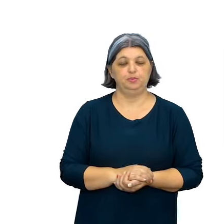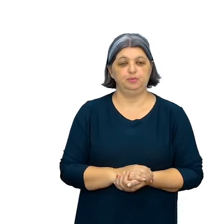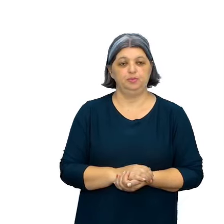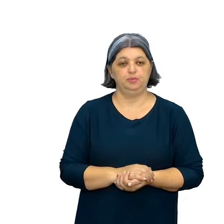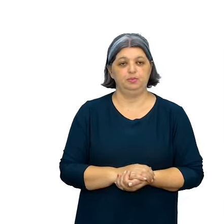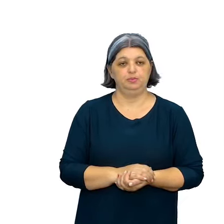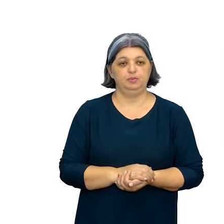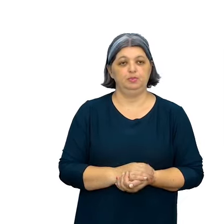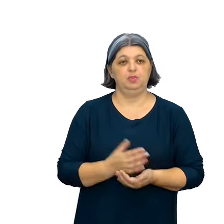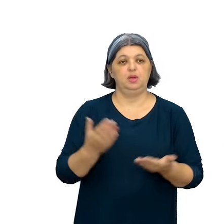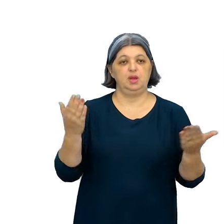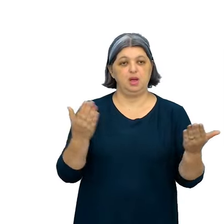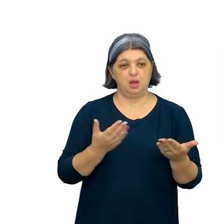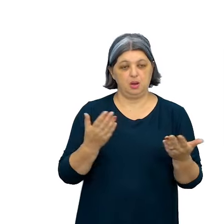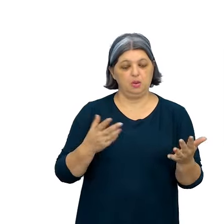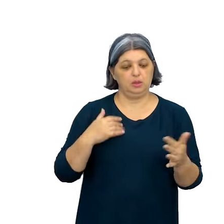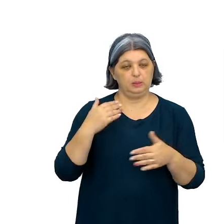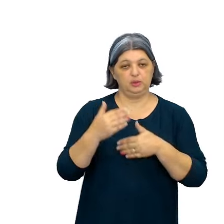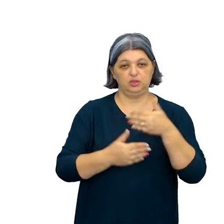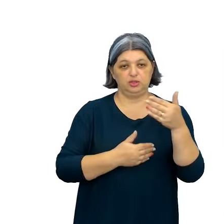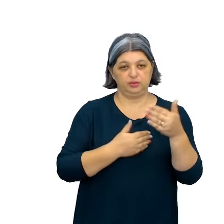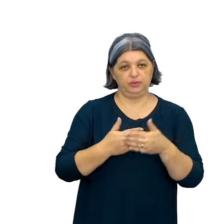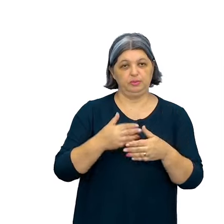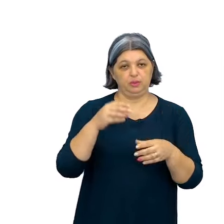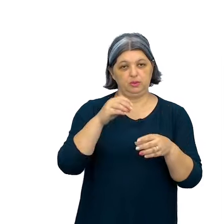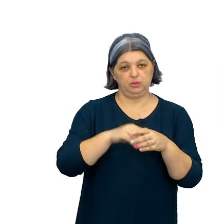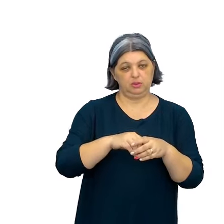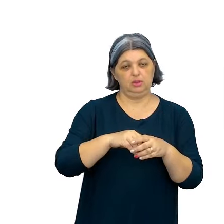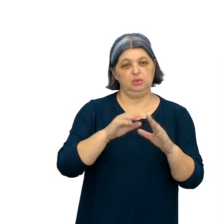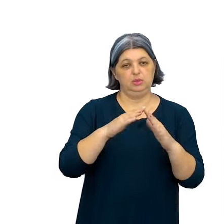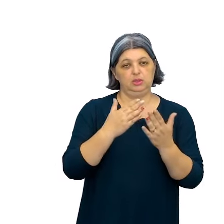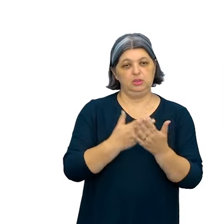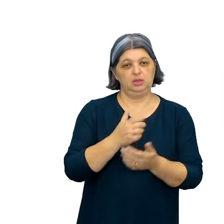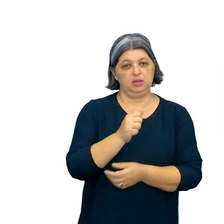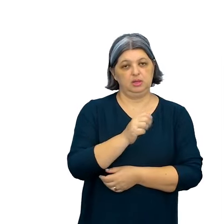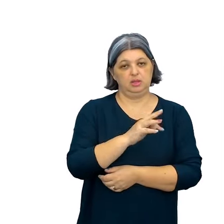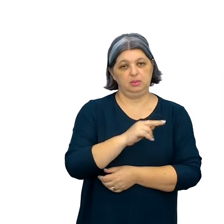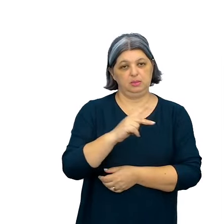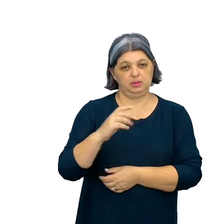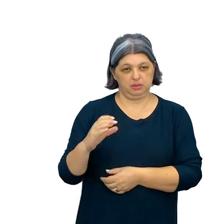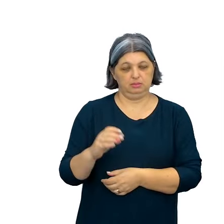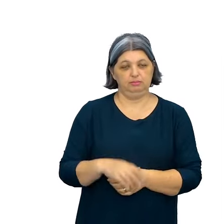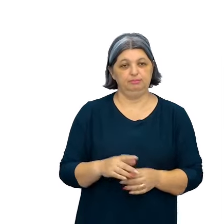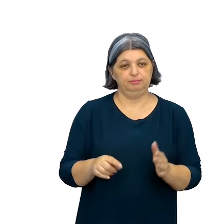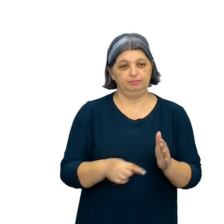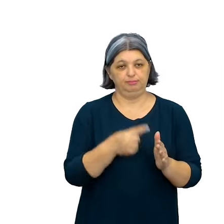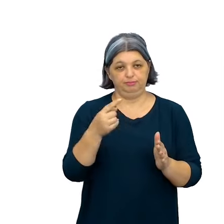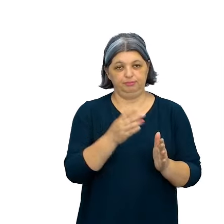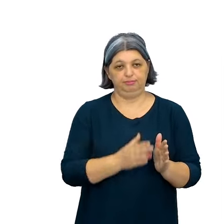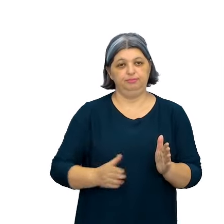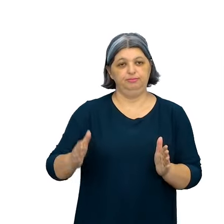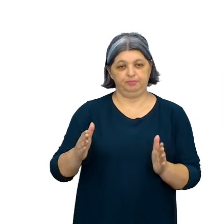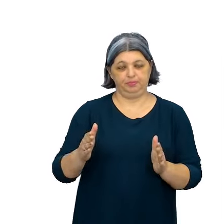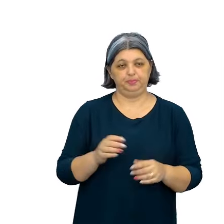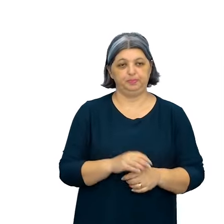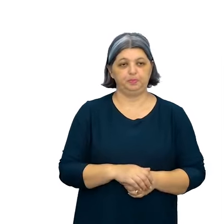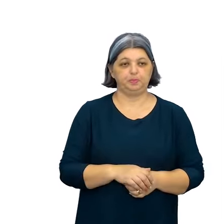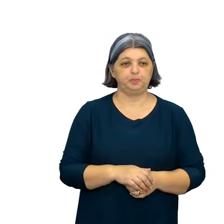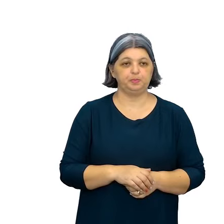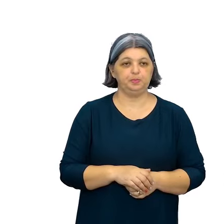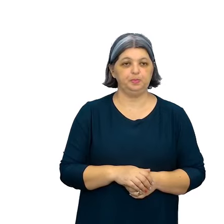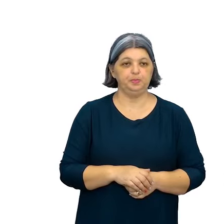dos desdobramentos para a TPC aí na escola, tá, professores? Então, numa primeira etapa desses